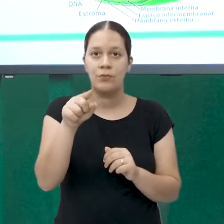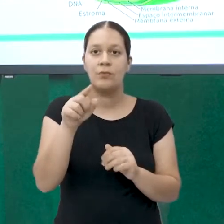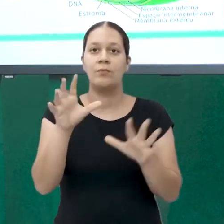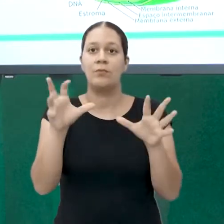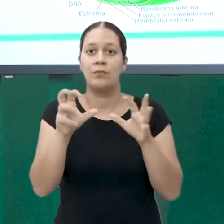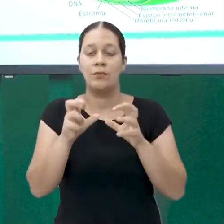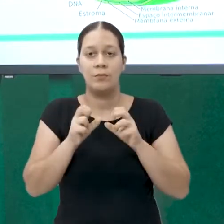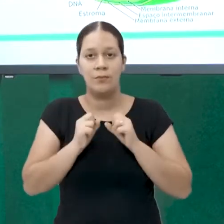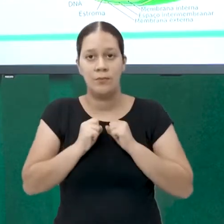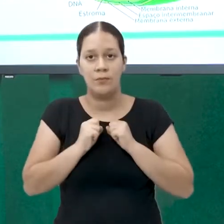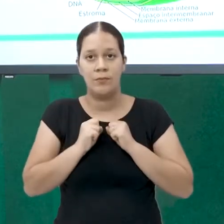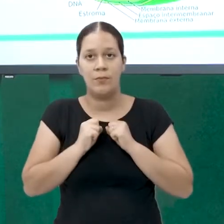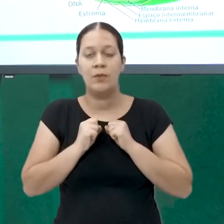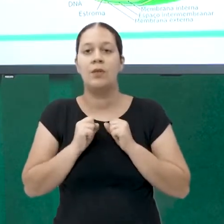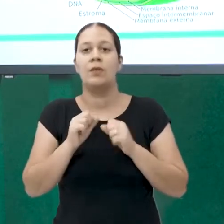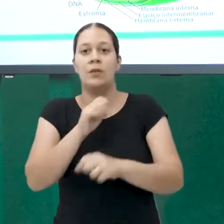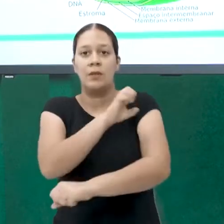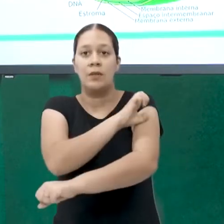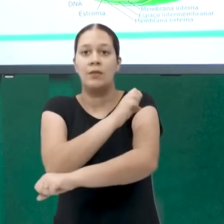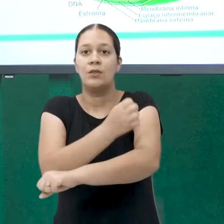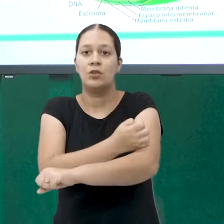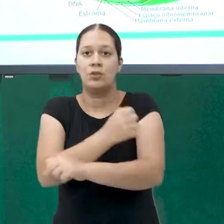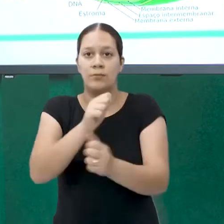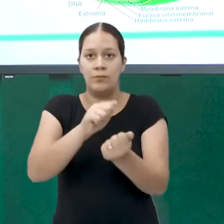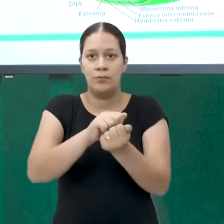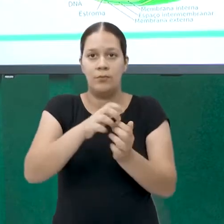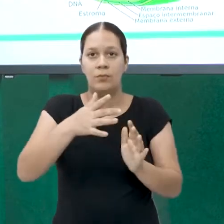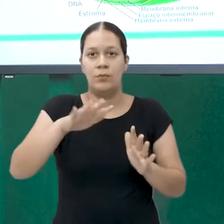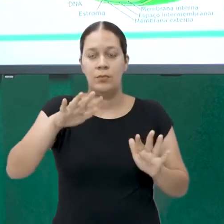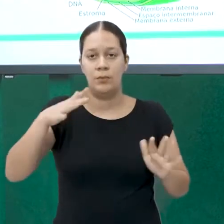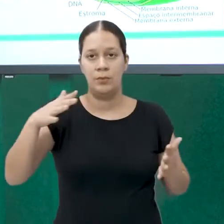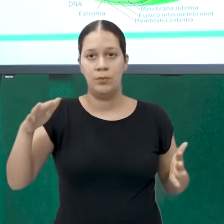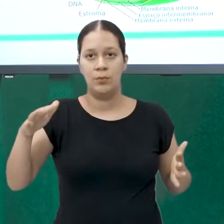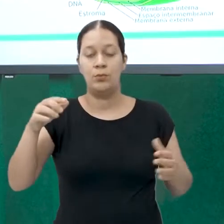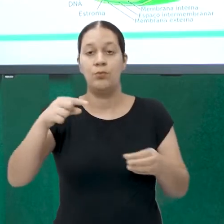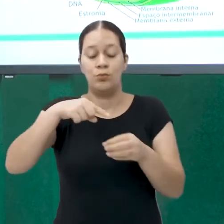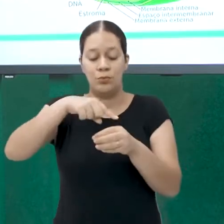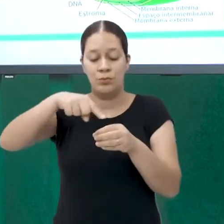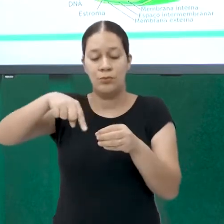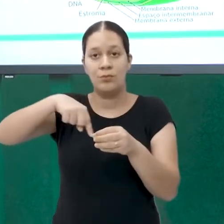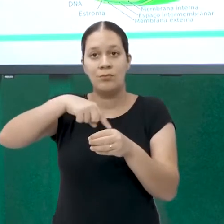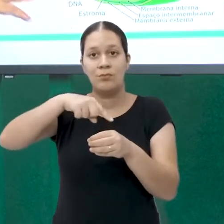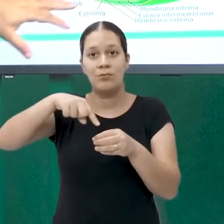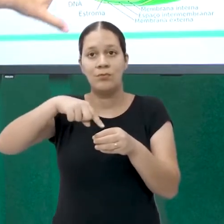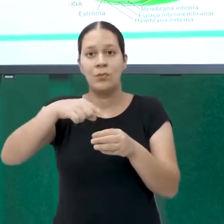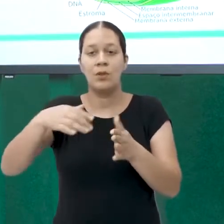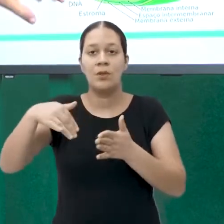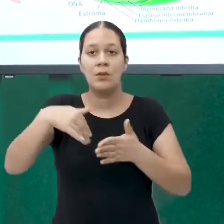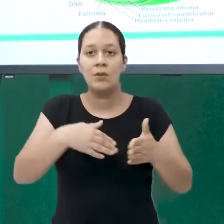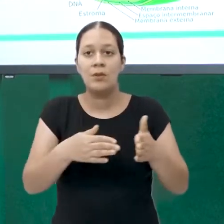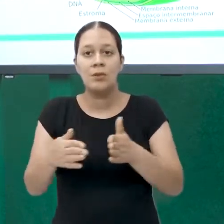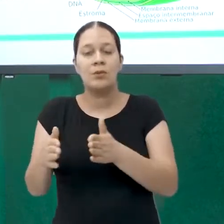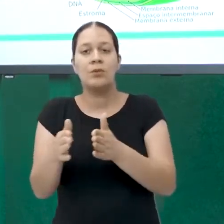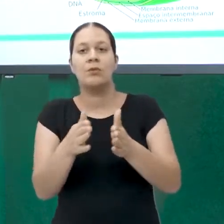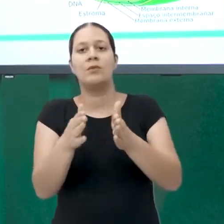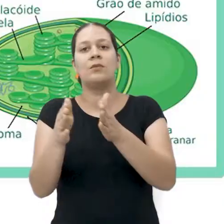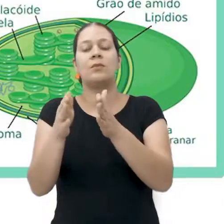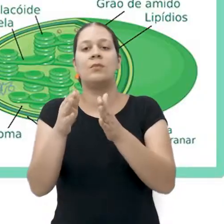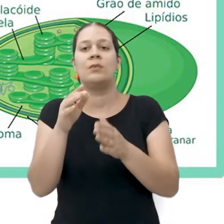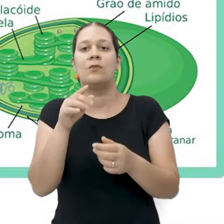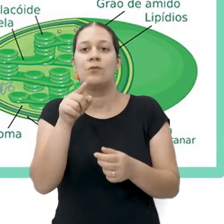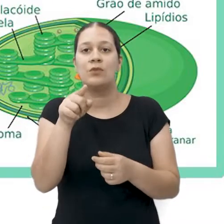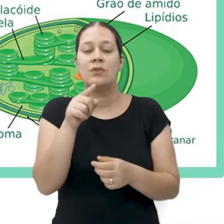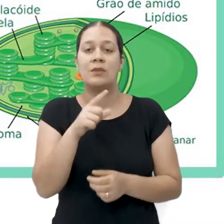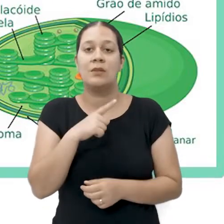na clorofila que você vai ter a absorção da energia luminosa, beleza? No meio do caminho